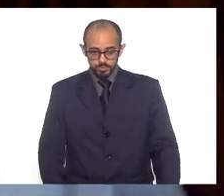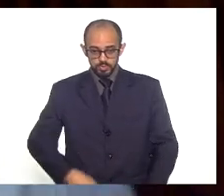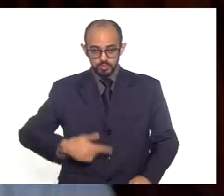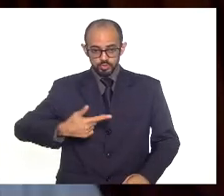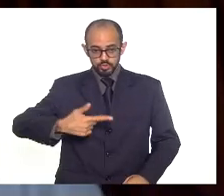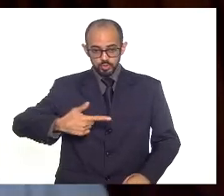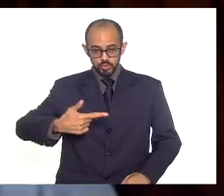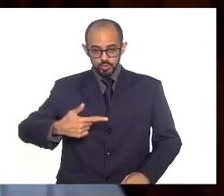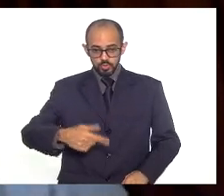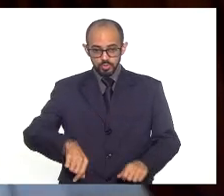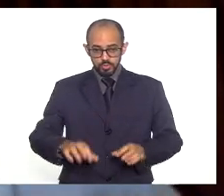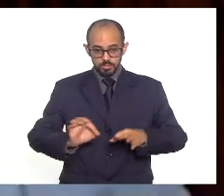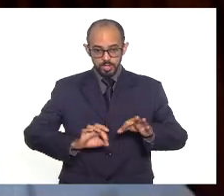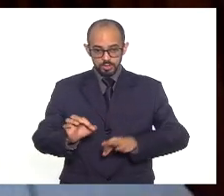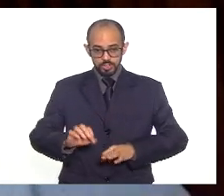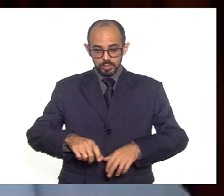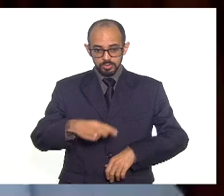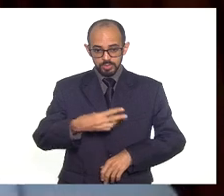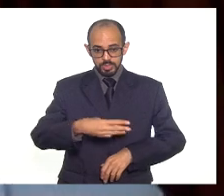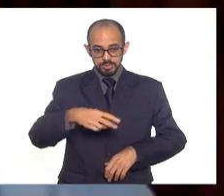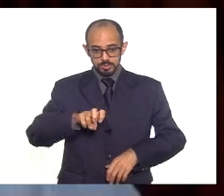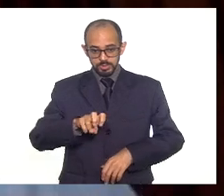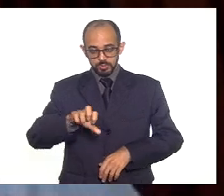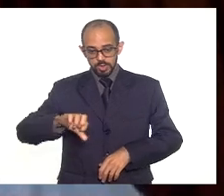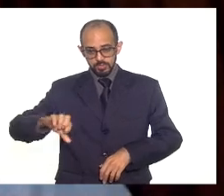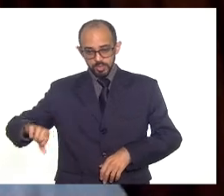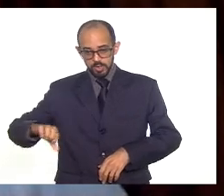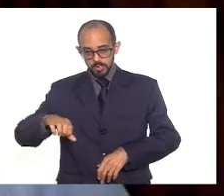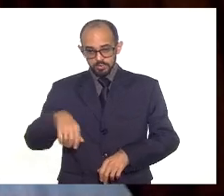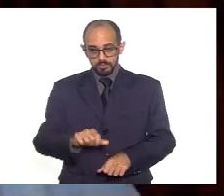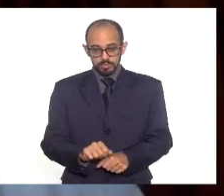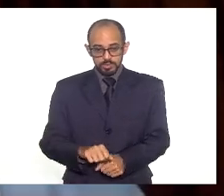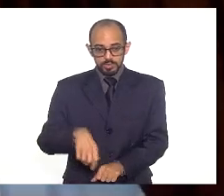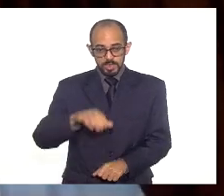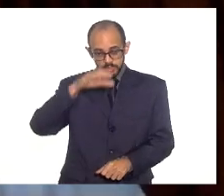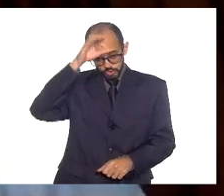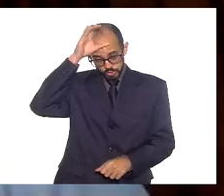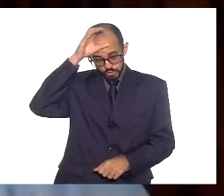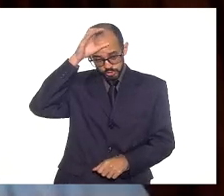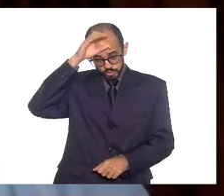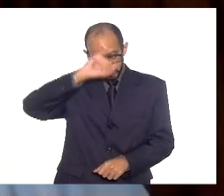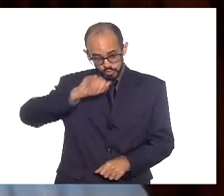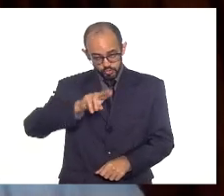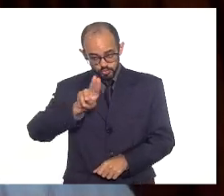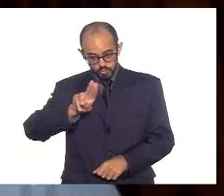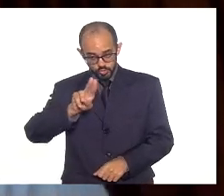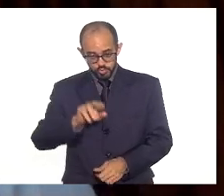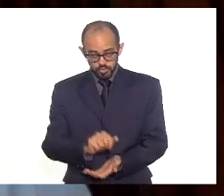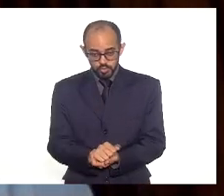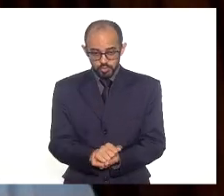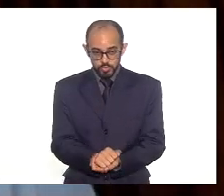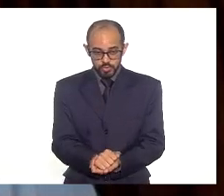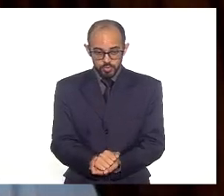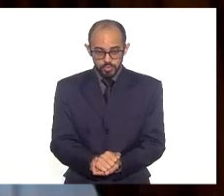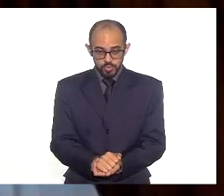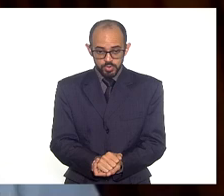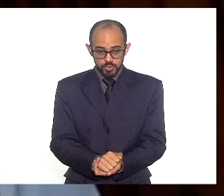da pauta, projeto de lei 3599 de 2021, autoria da deputada Tia Ju. O